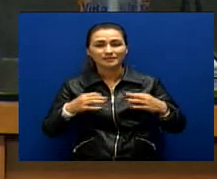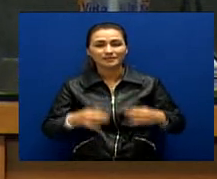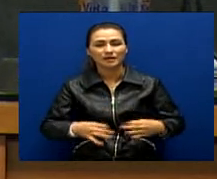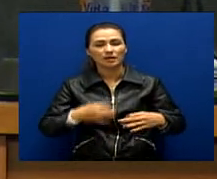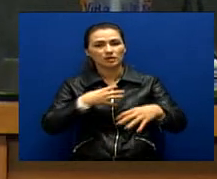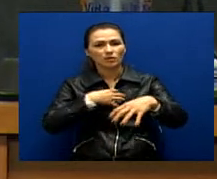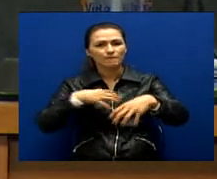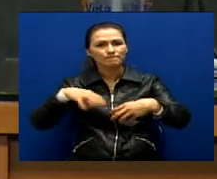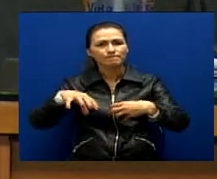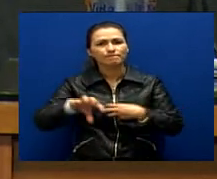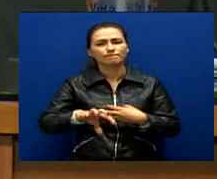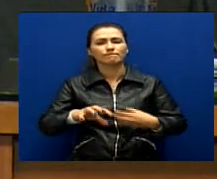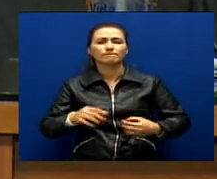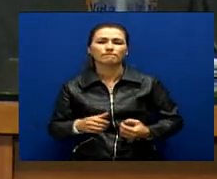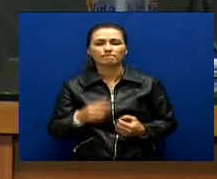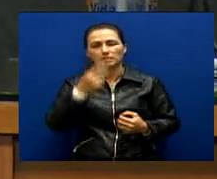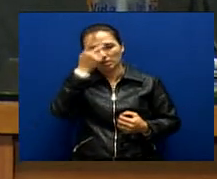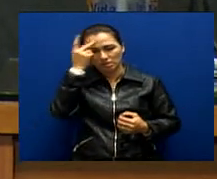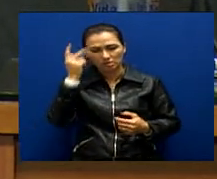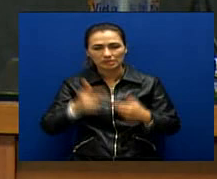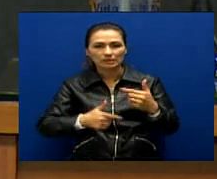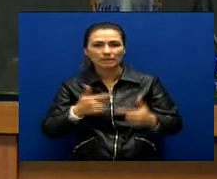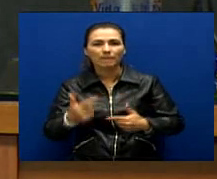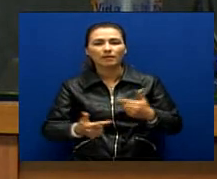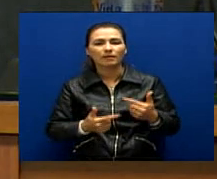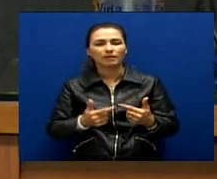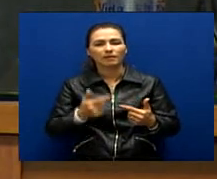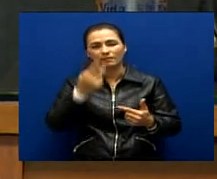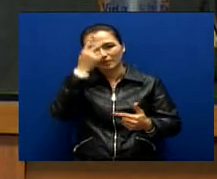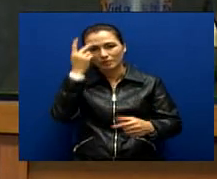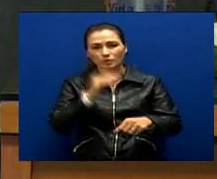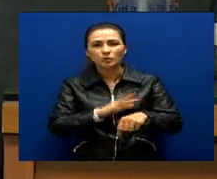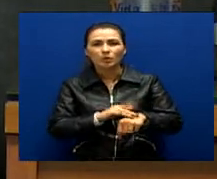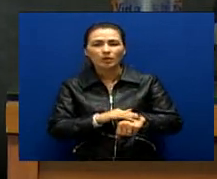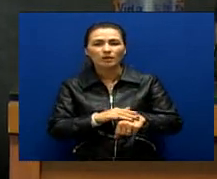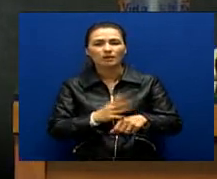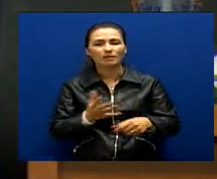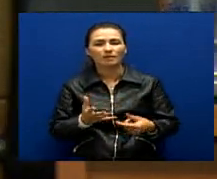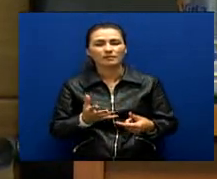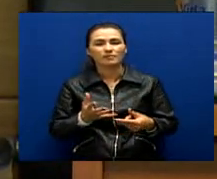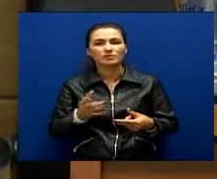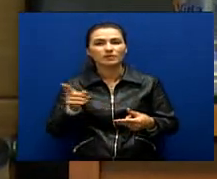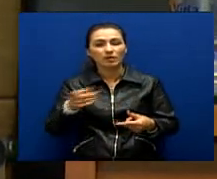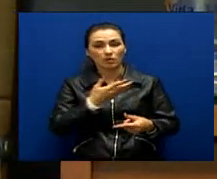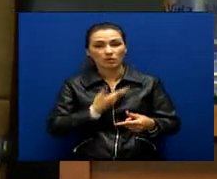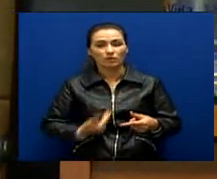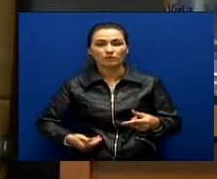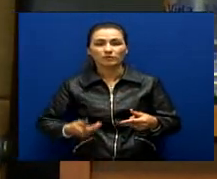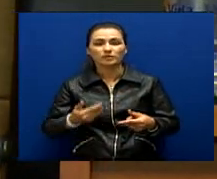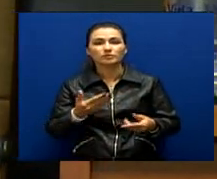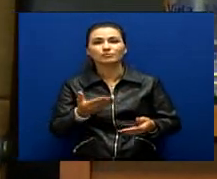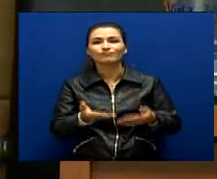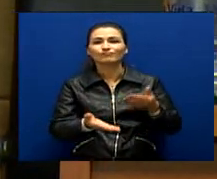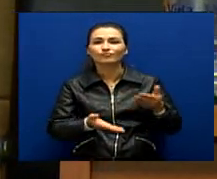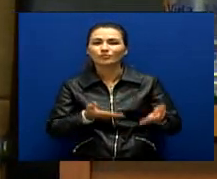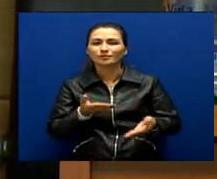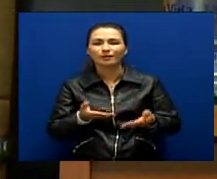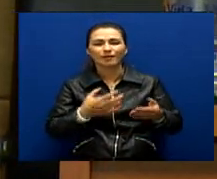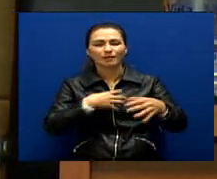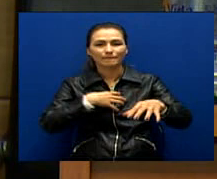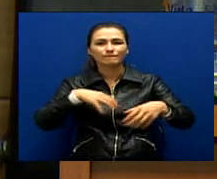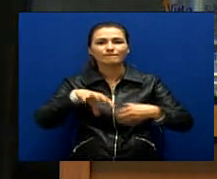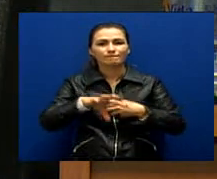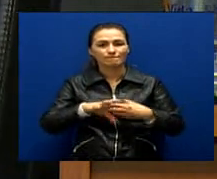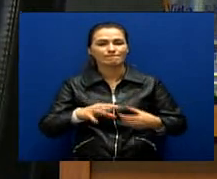usuário um trabalhador com o sistema de falta muito isso mas falta muito dinheiro aqueles números de milhões ali